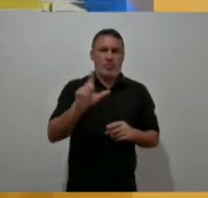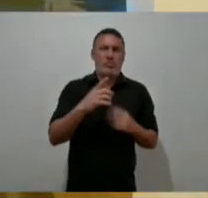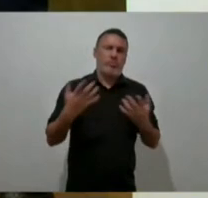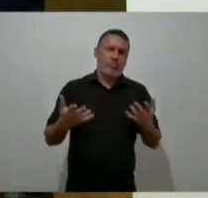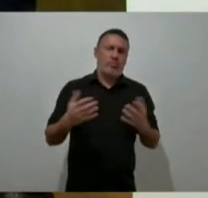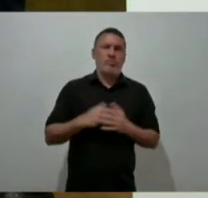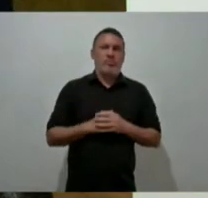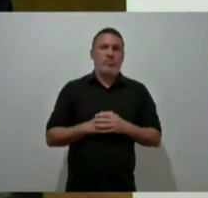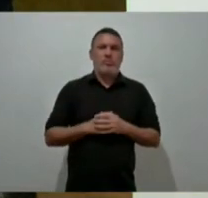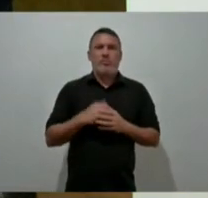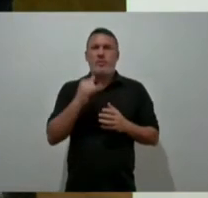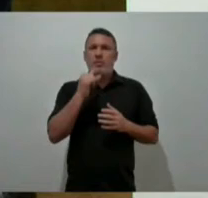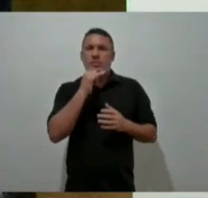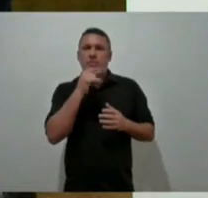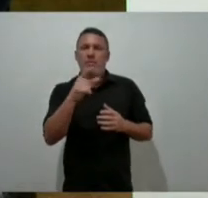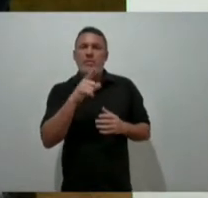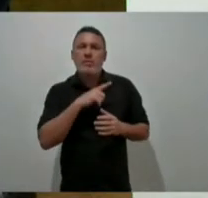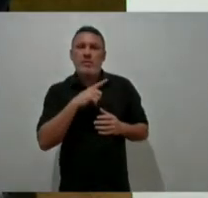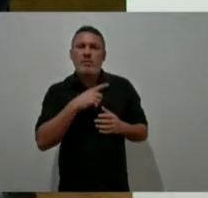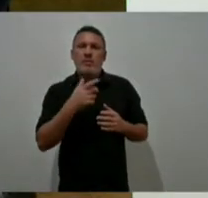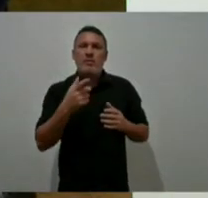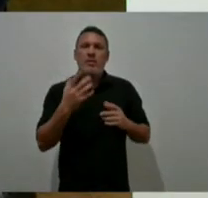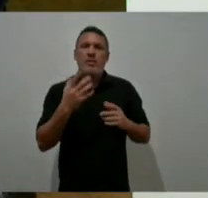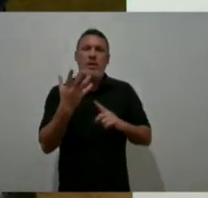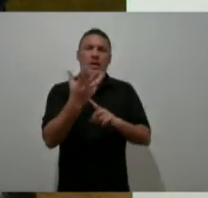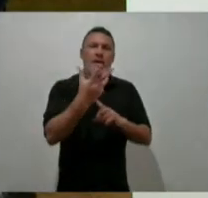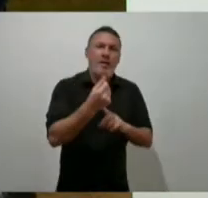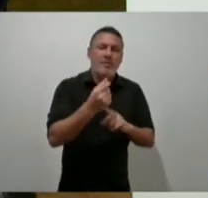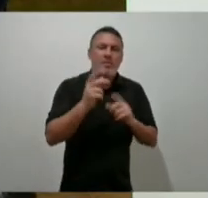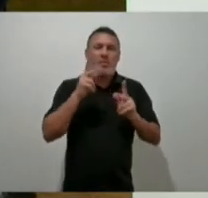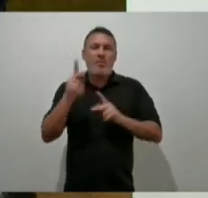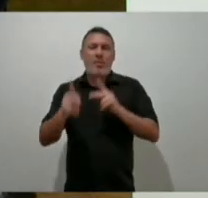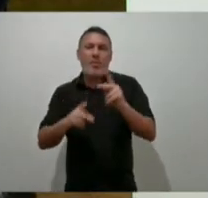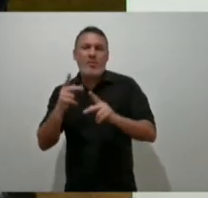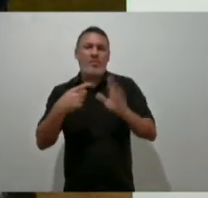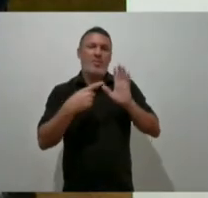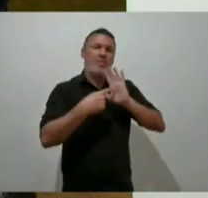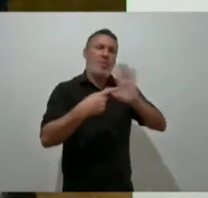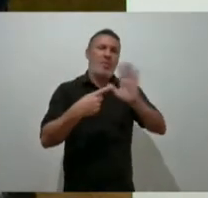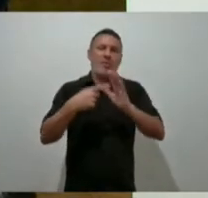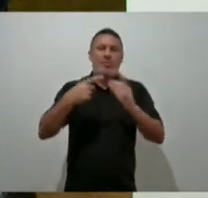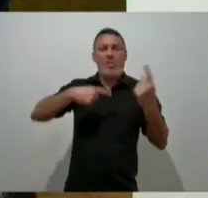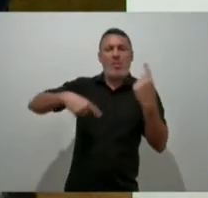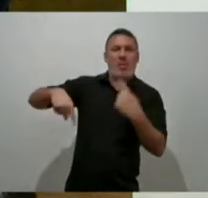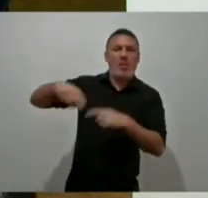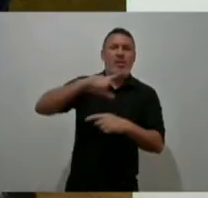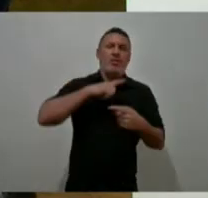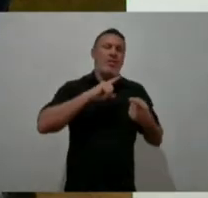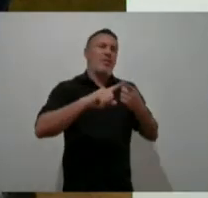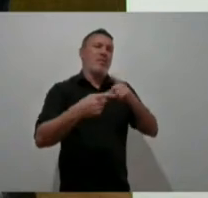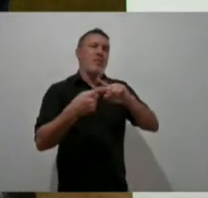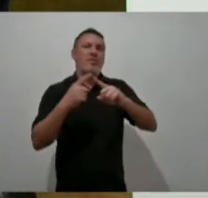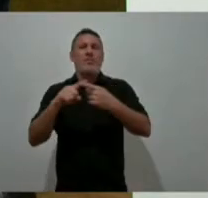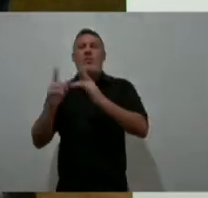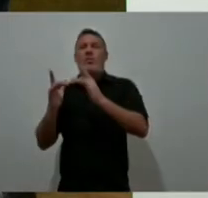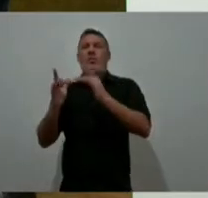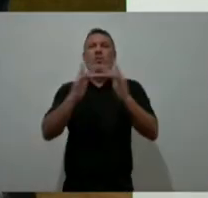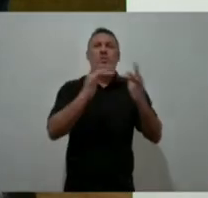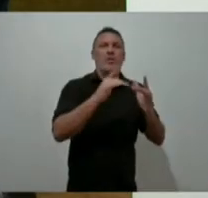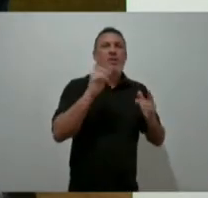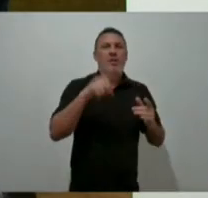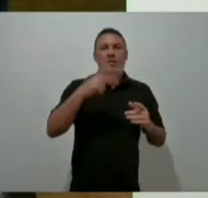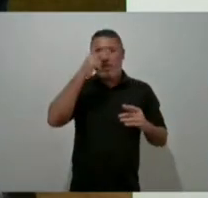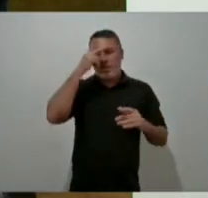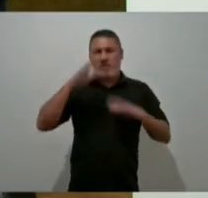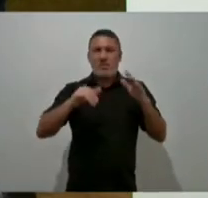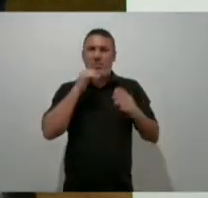leva um artista popular, ele também cria um ambiente de simpatia entre o seu conselho, que às vezes é um